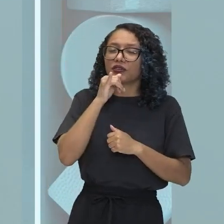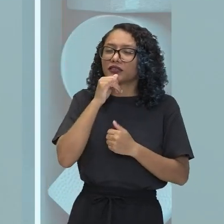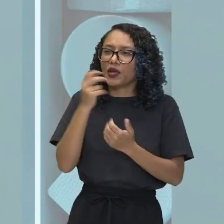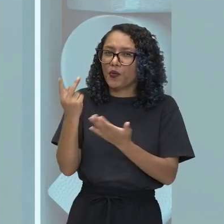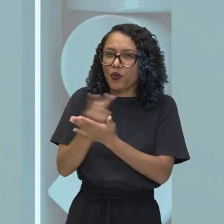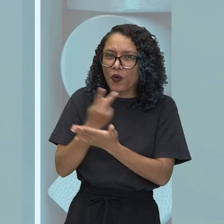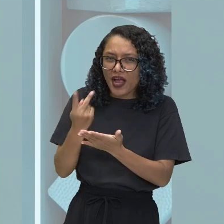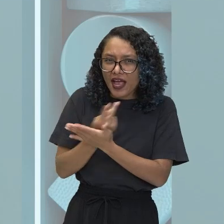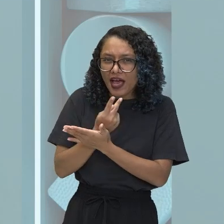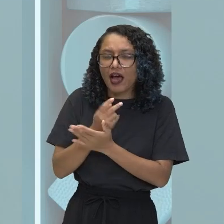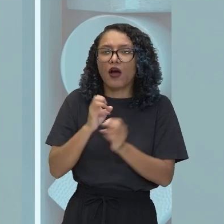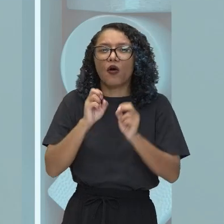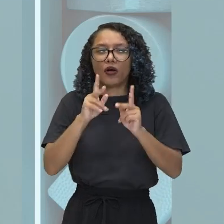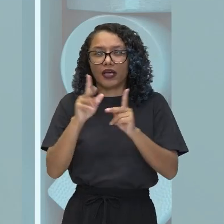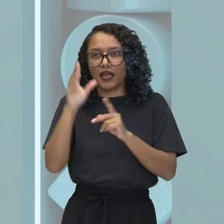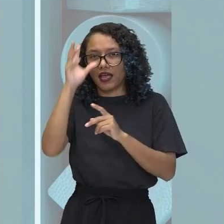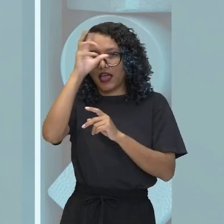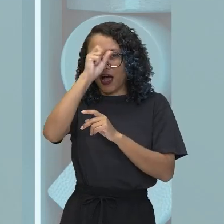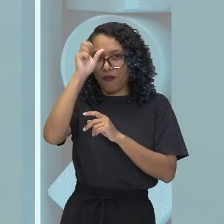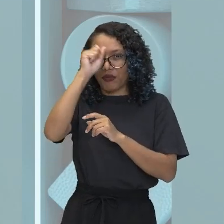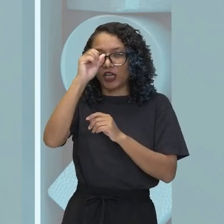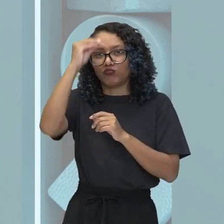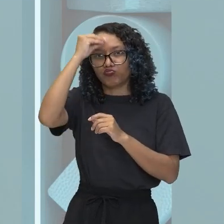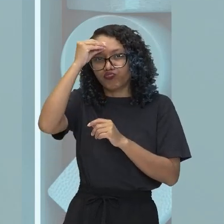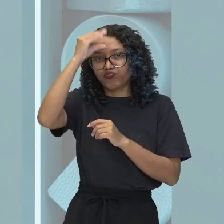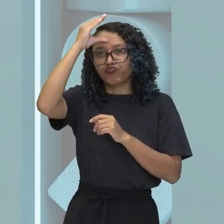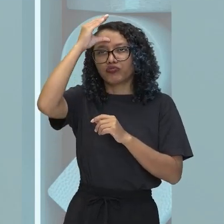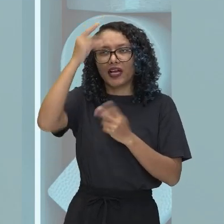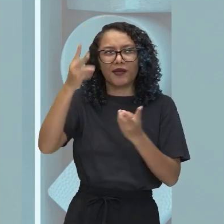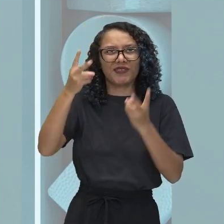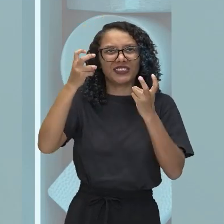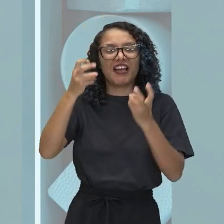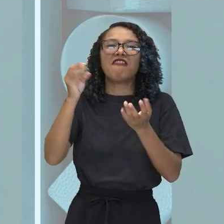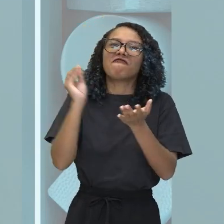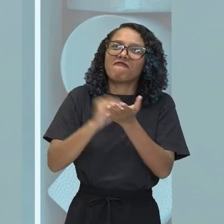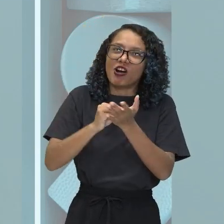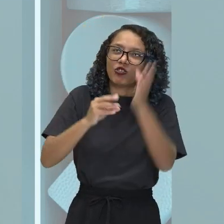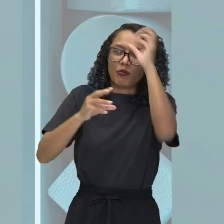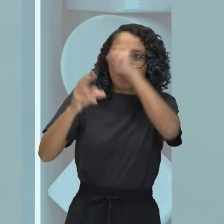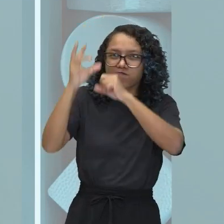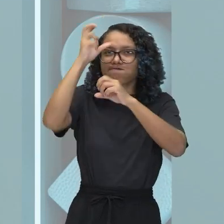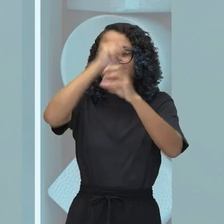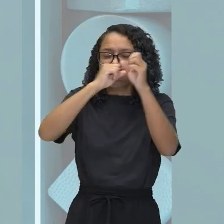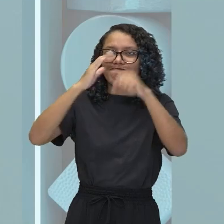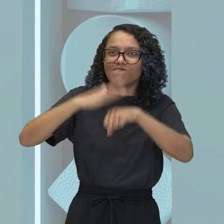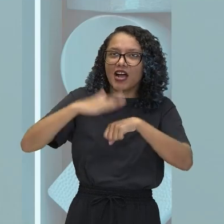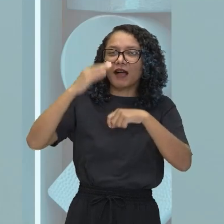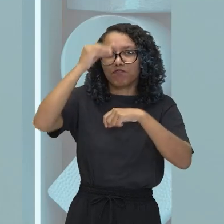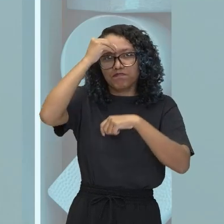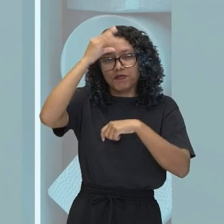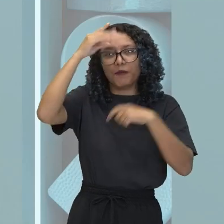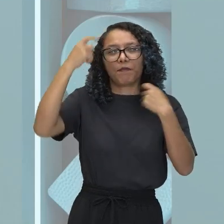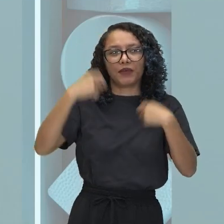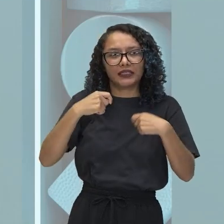você aprende e você sobe. E depois você percebe que falta um pouquinho mais para aprender. O seu corpo vai aprendendo com